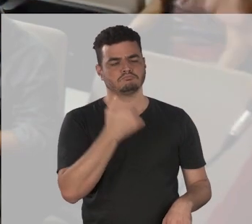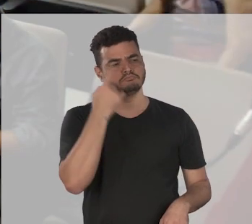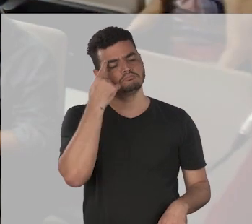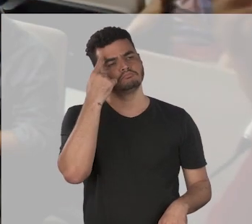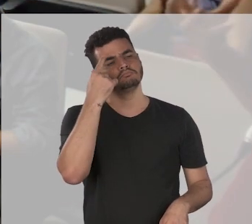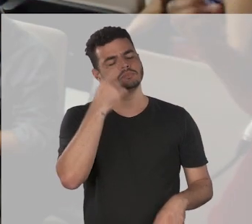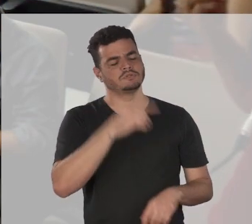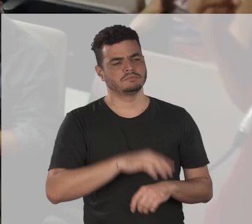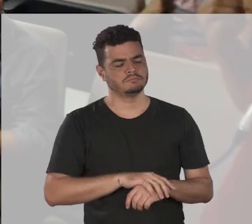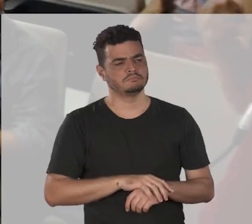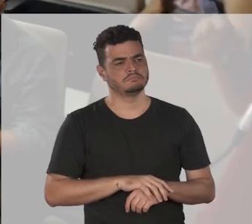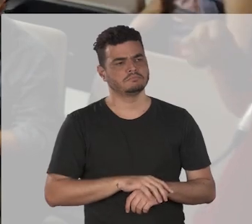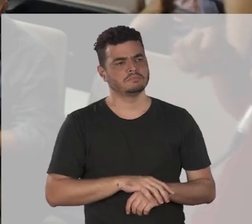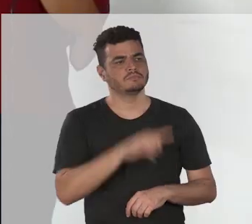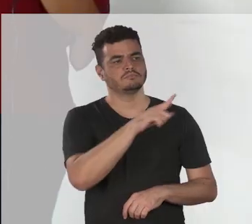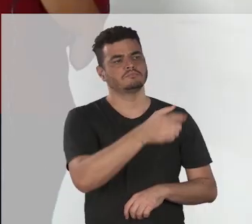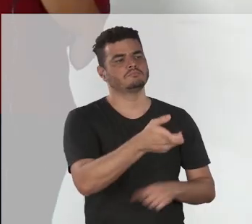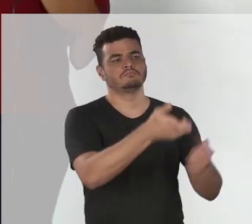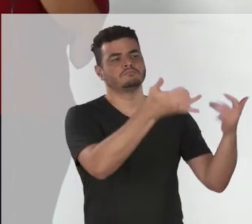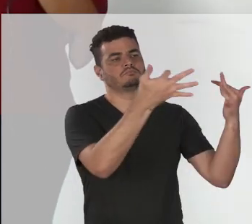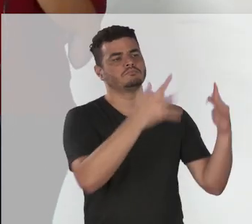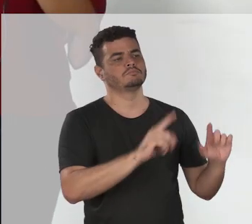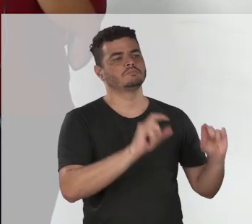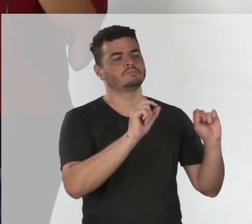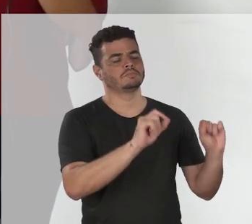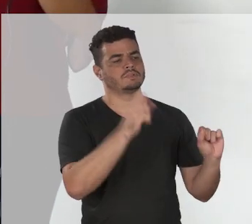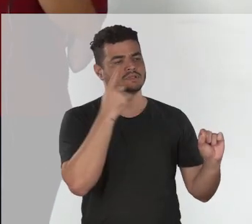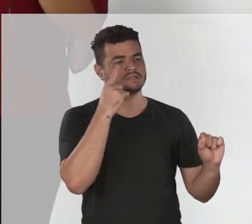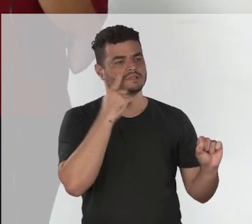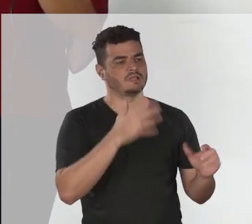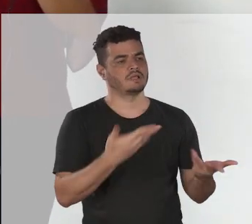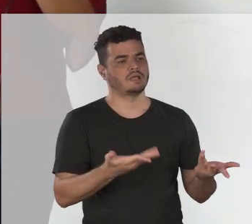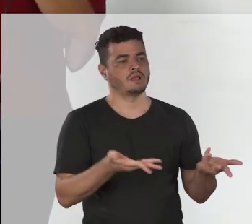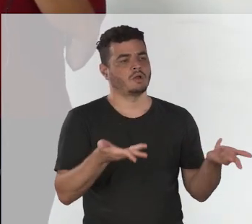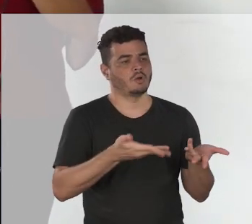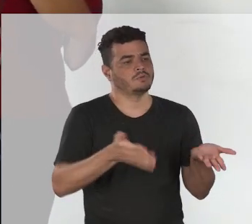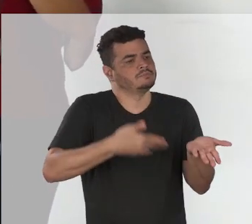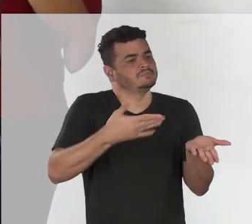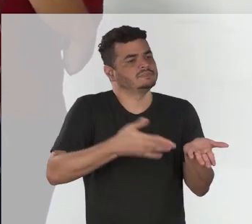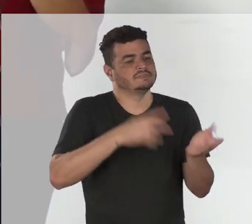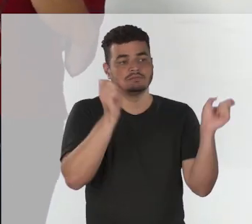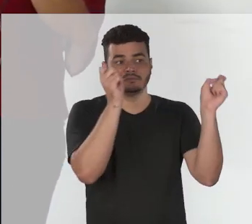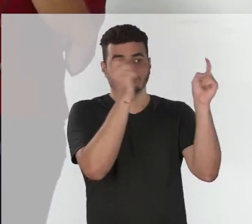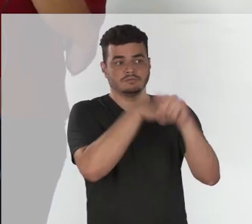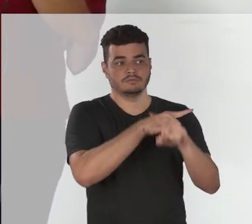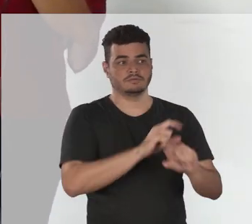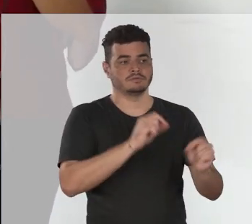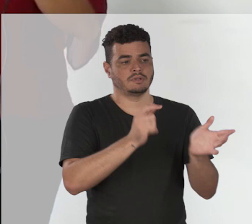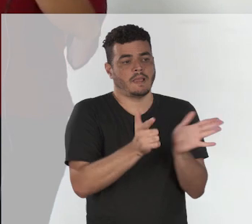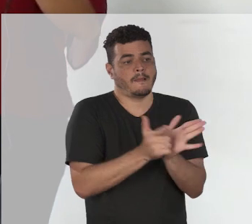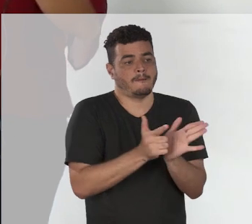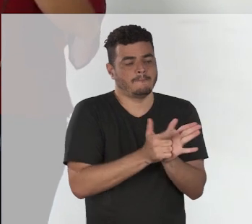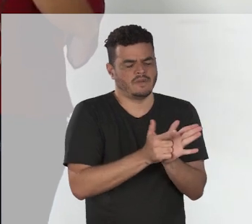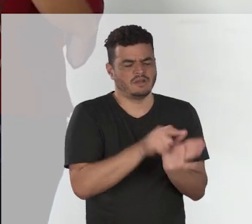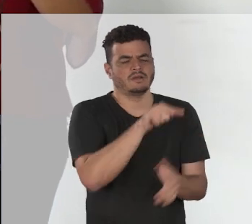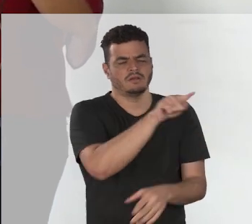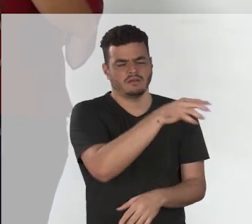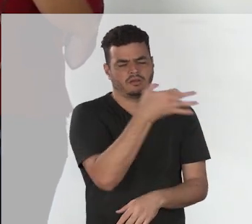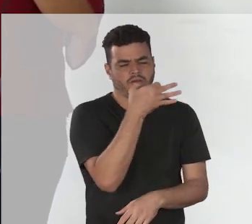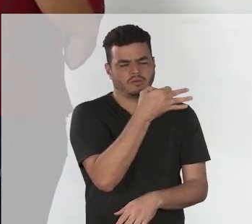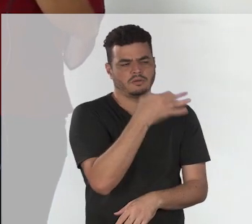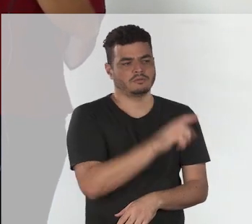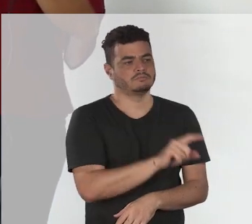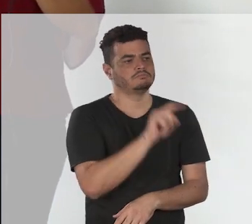como falando, né, da dificuldade dos livros, hoje em papel, né? A senhora acha